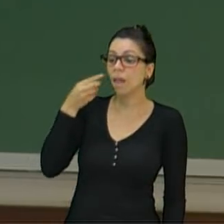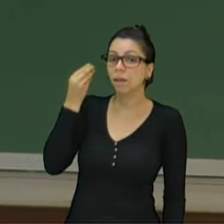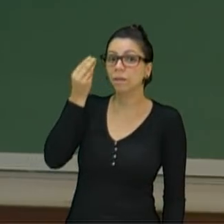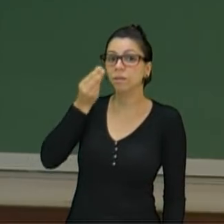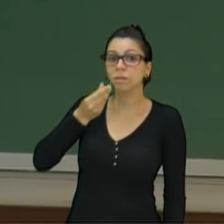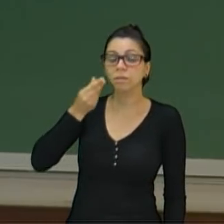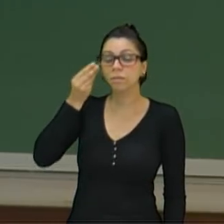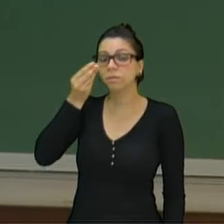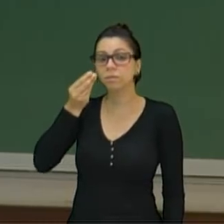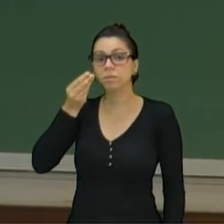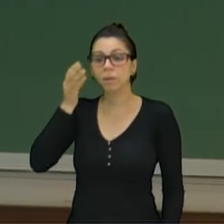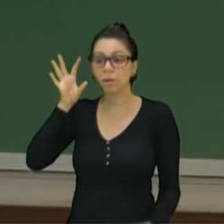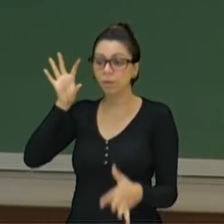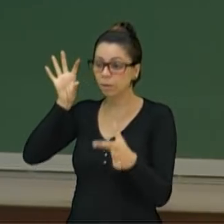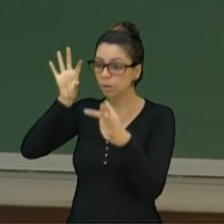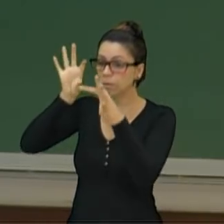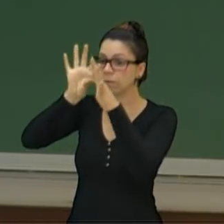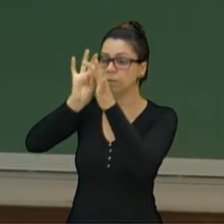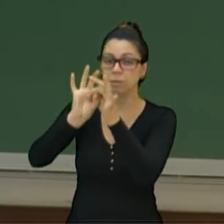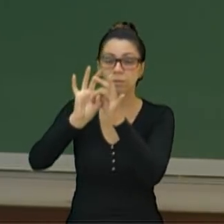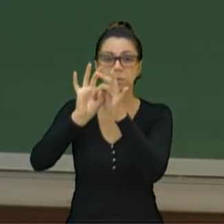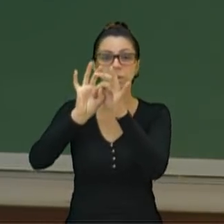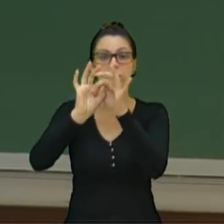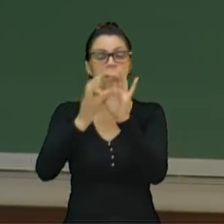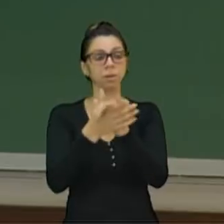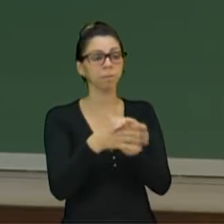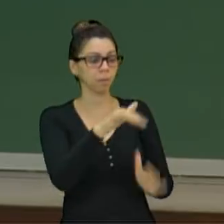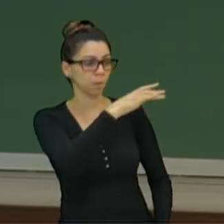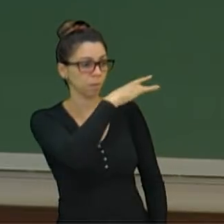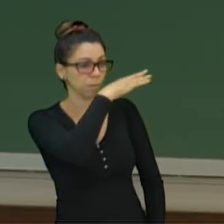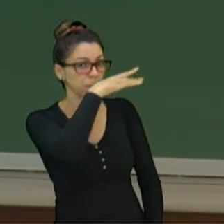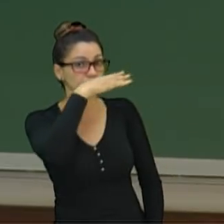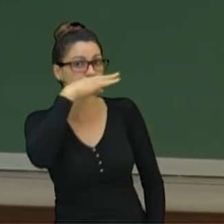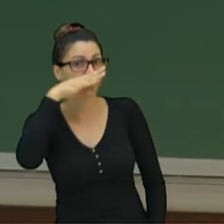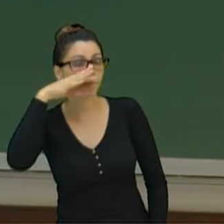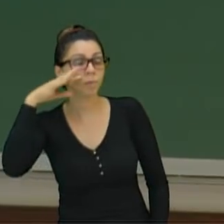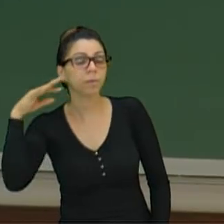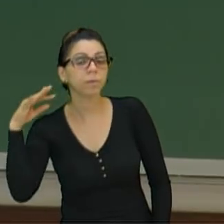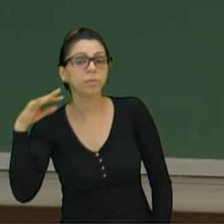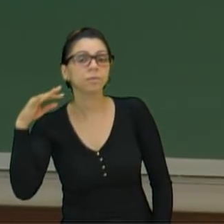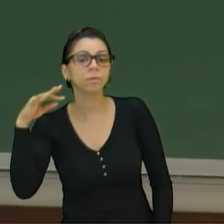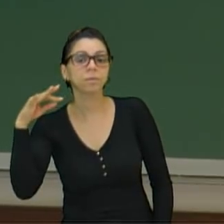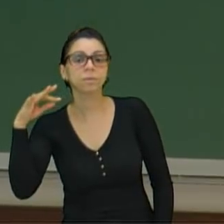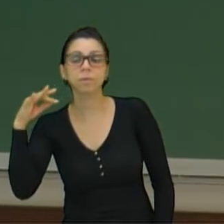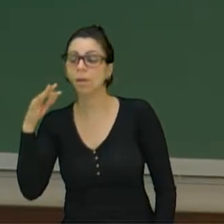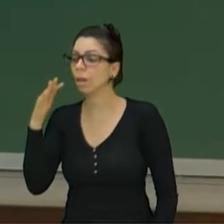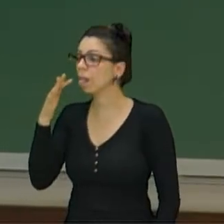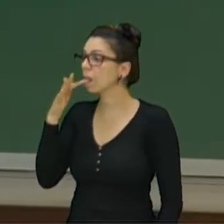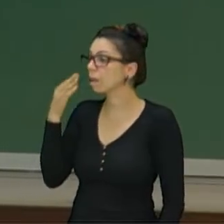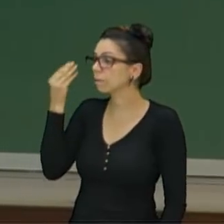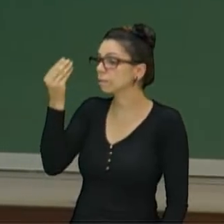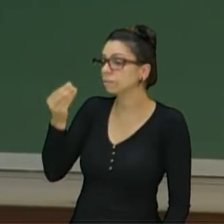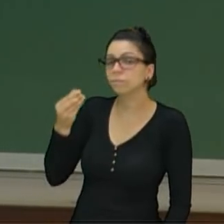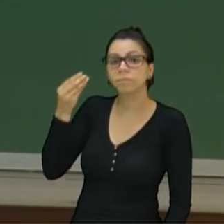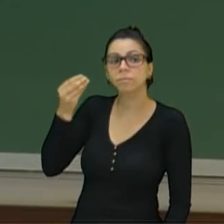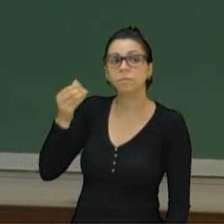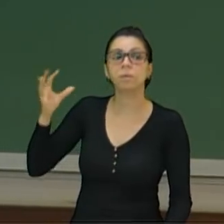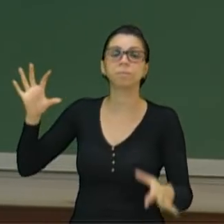olfato. Quando o cheiro está associado ao alimento, ao gosto do alimento, nós temos o